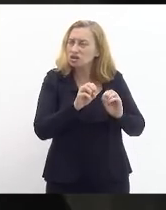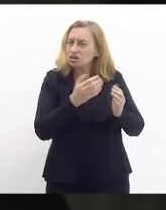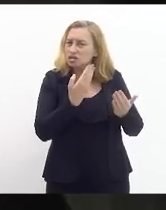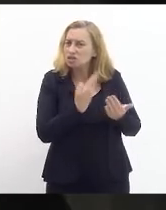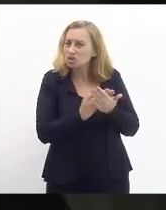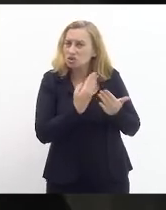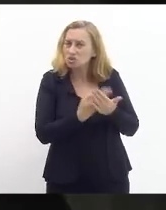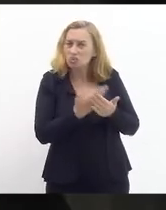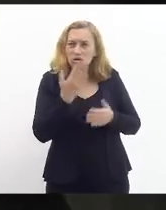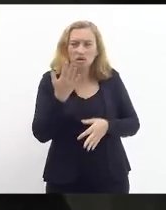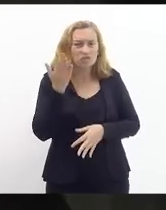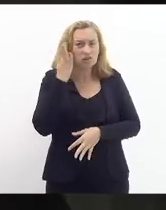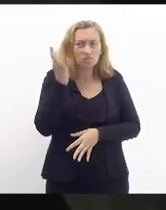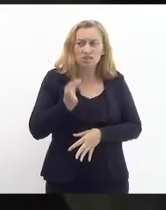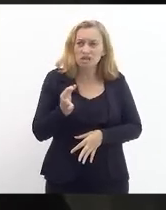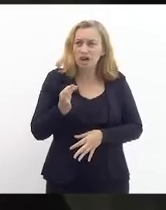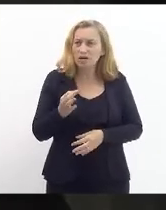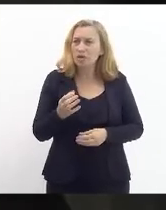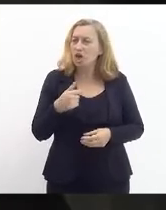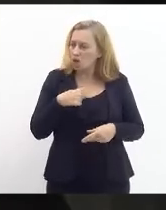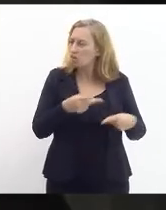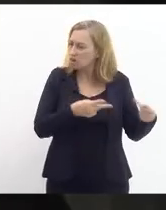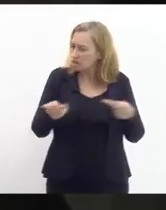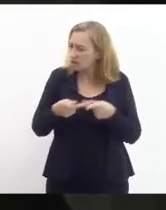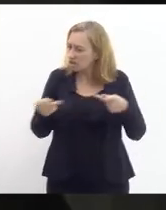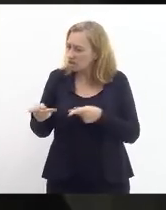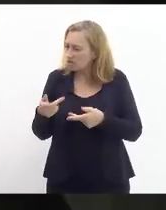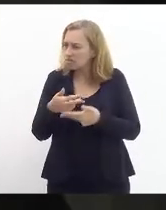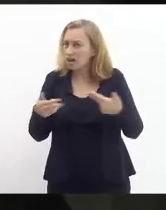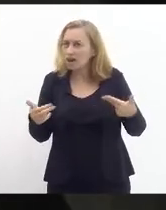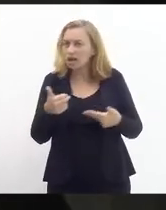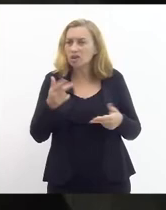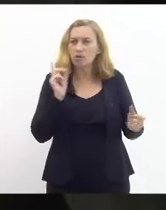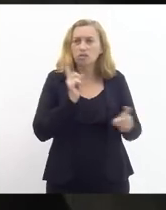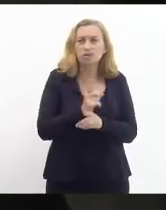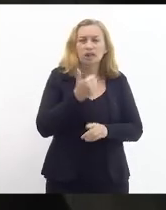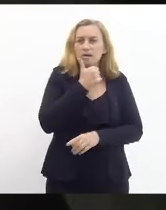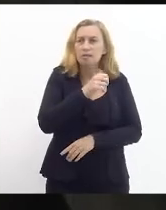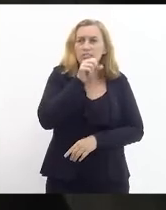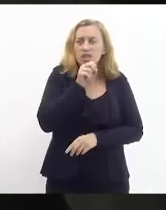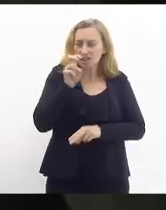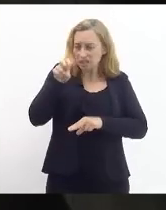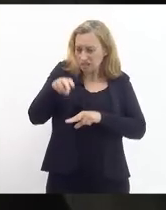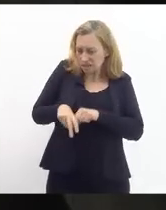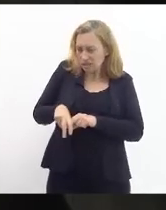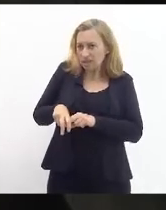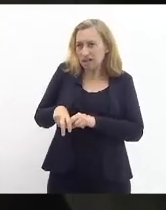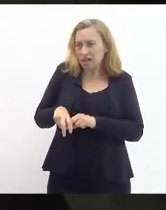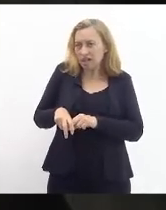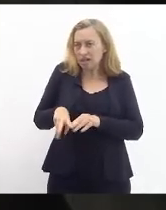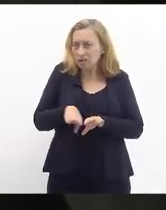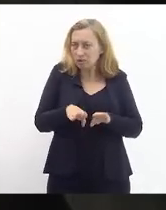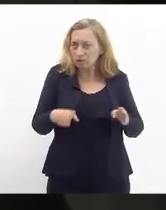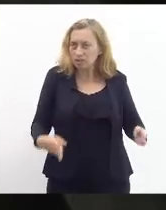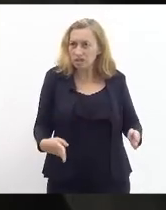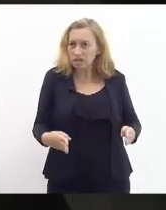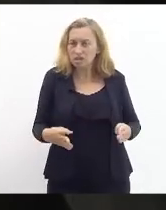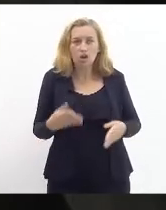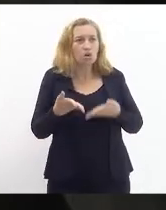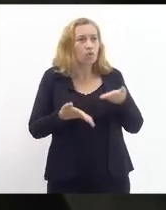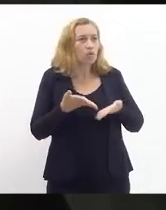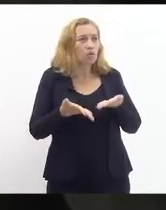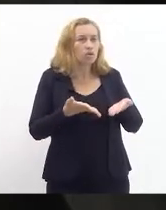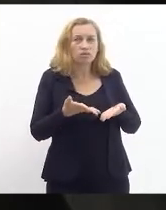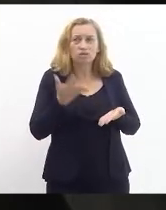sabe bem o que faz eu já tive visitando Várias escolas em algumas delas encontrei irmãs sentadas assim numa cadeira numa mesma no corredor de uma escola que